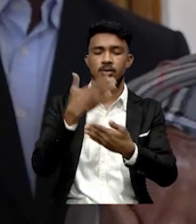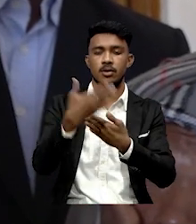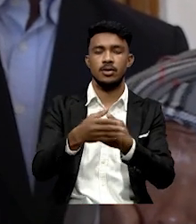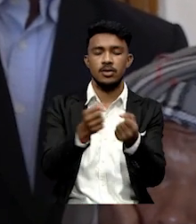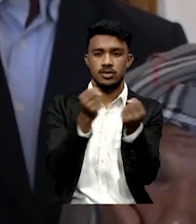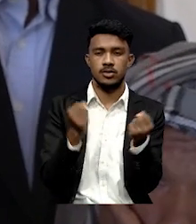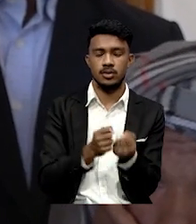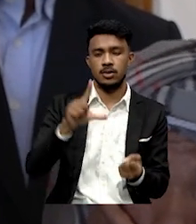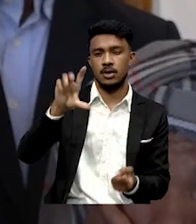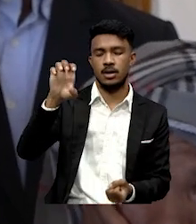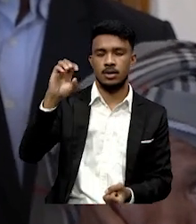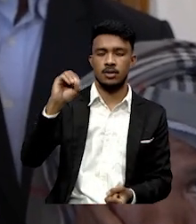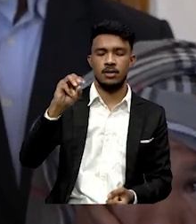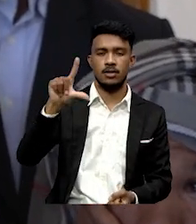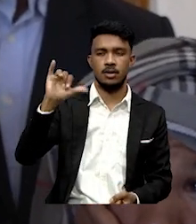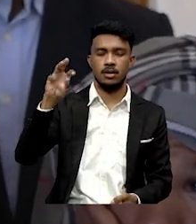retan uma cia.